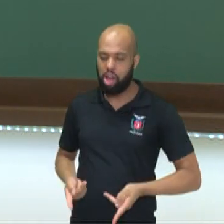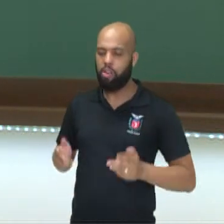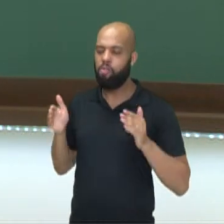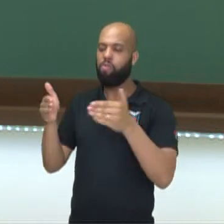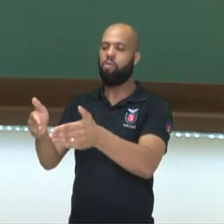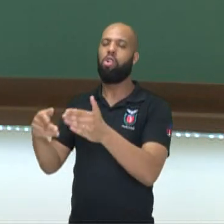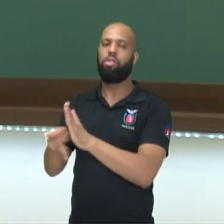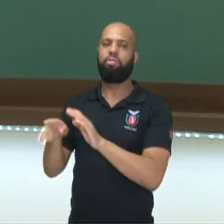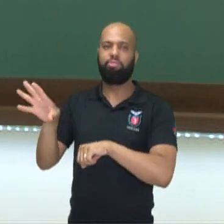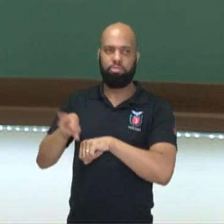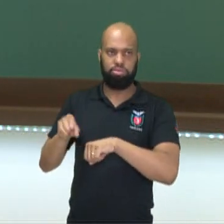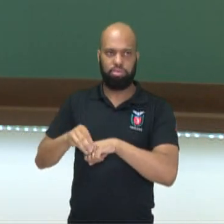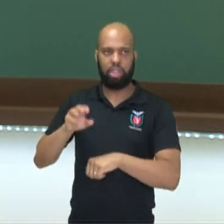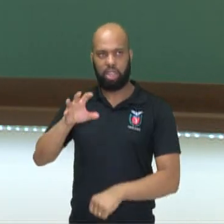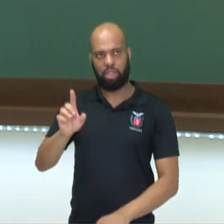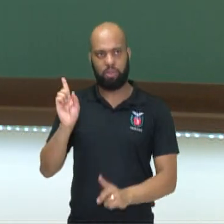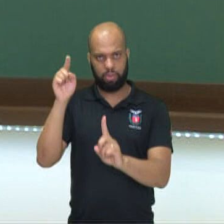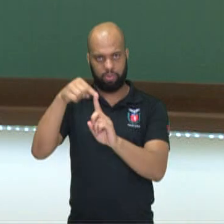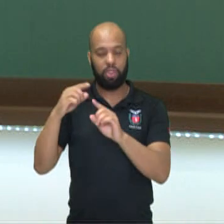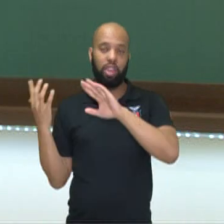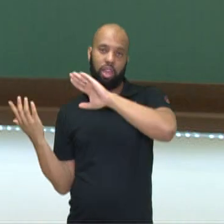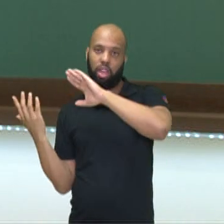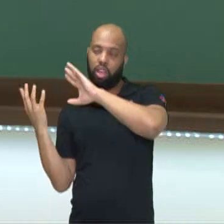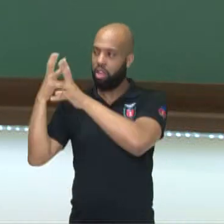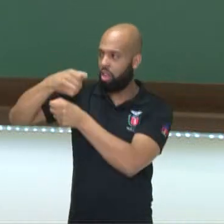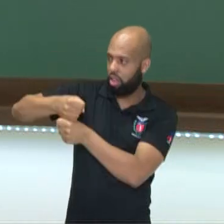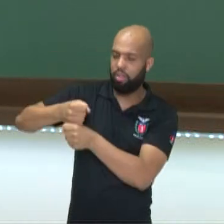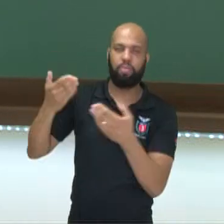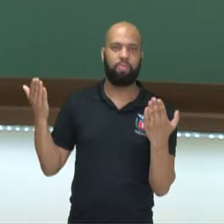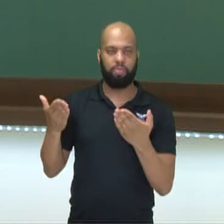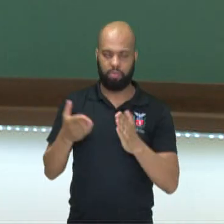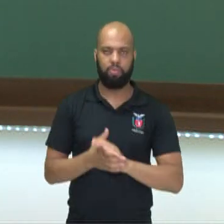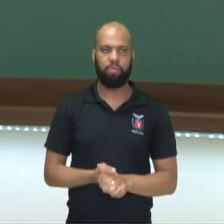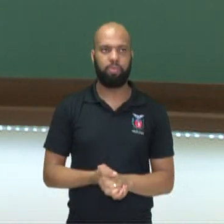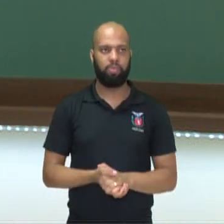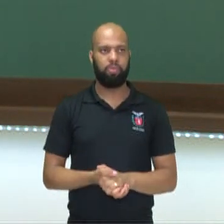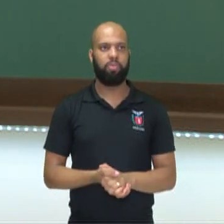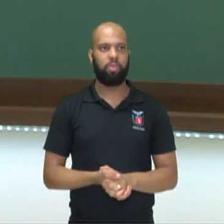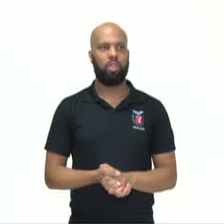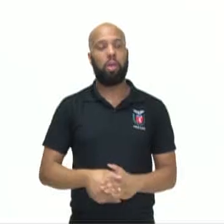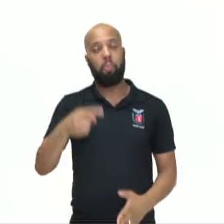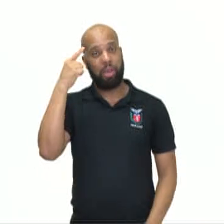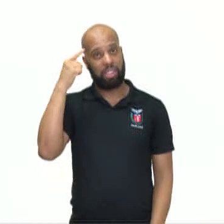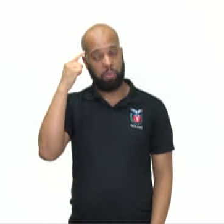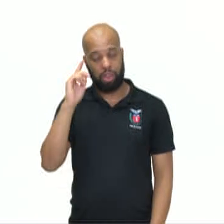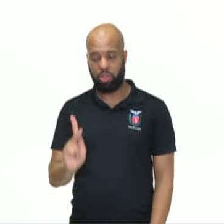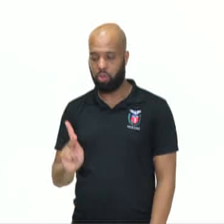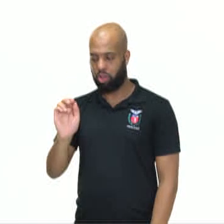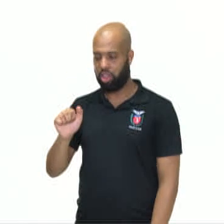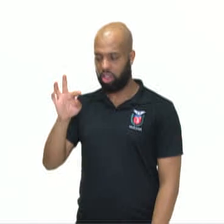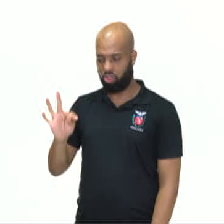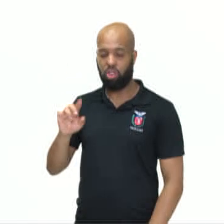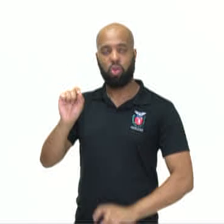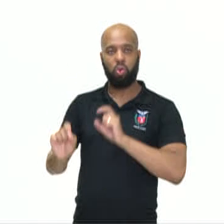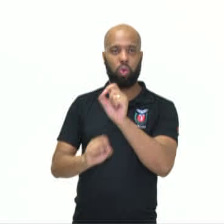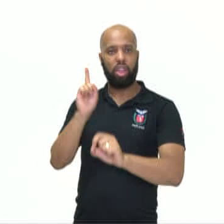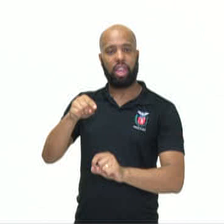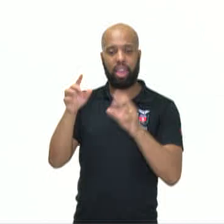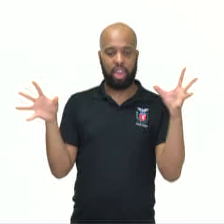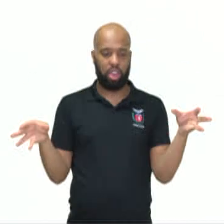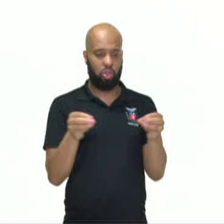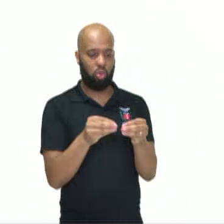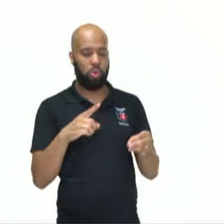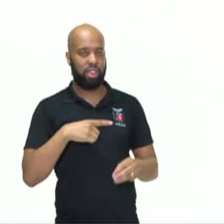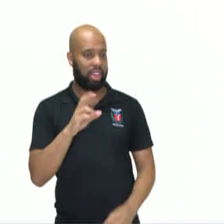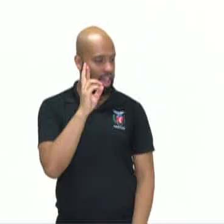conhecimento. Basicamente essa é a ideia, certo? Vamos lá para a nossa revisão de hoje. Então, o pensamento kantiano é considerado uma síntese